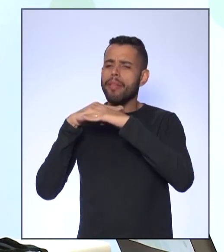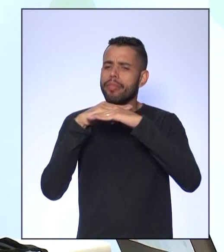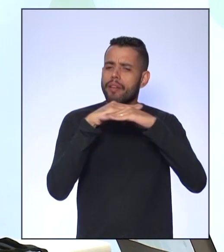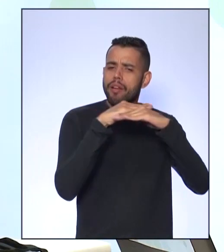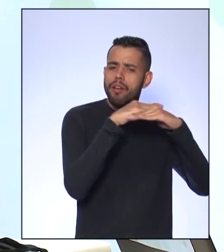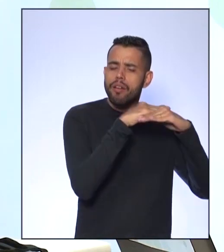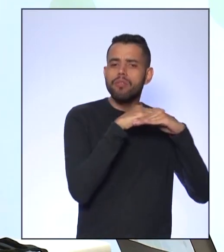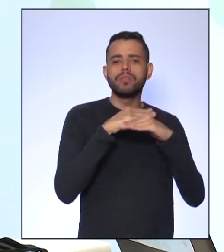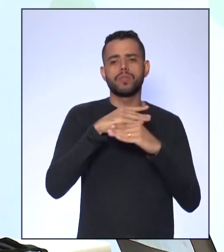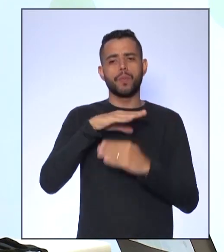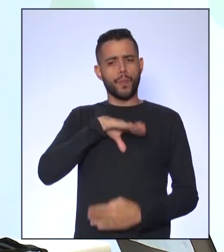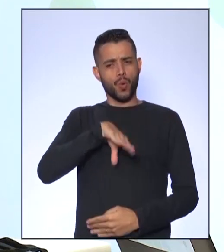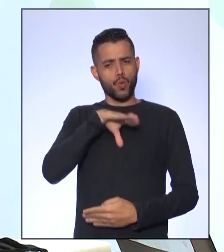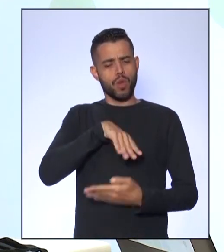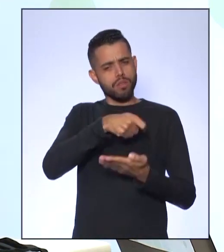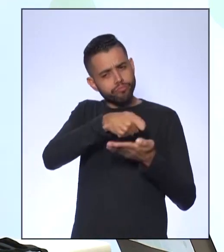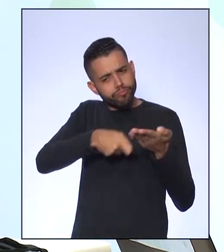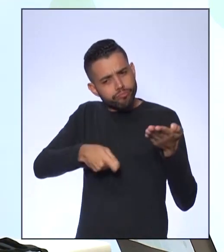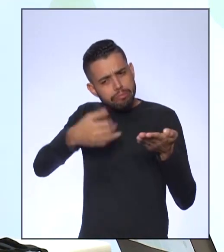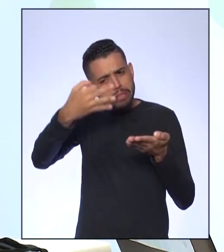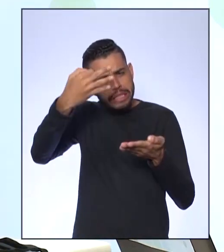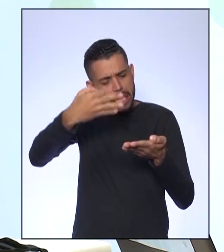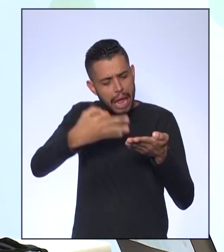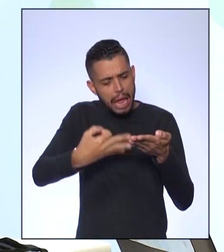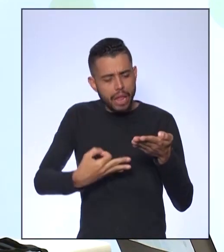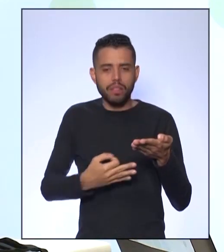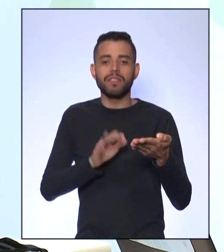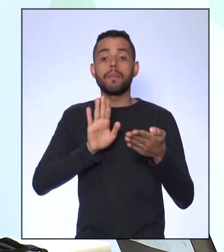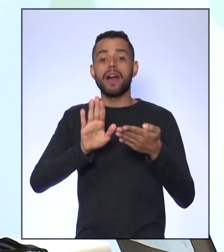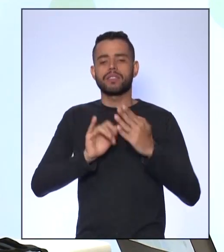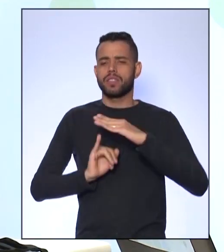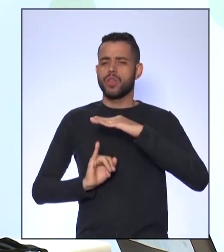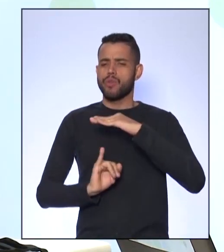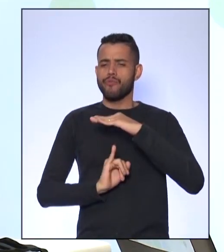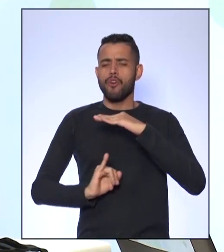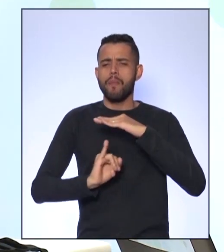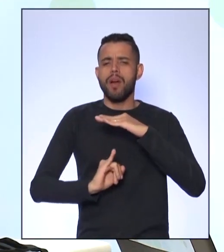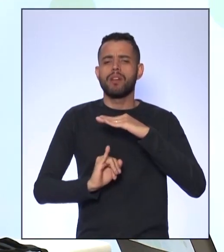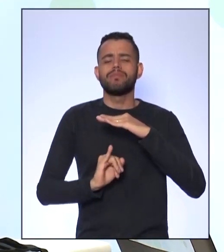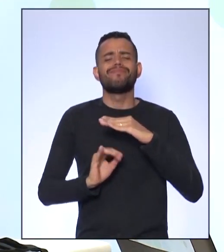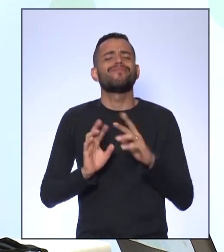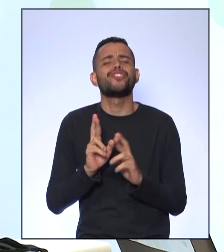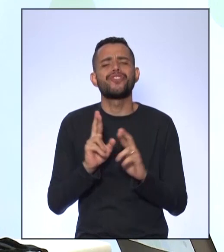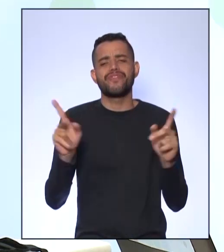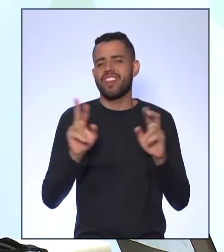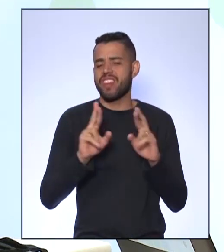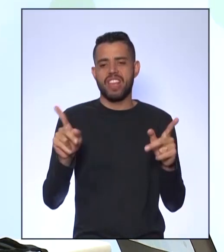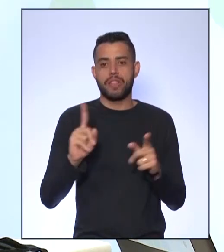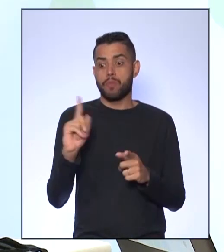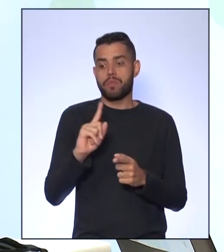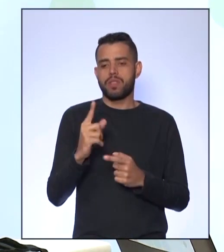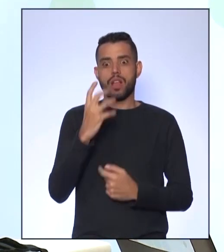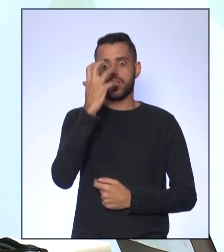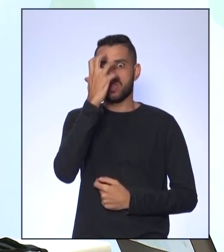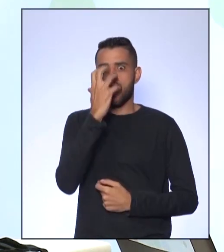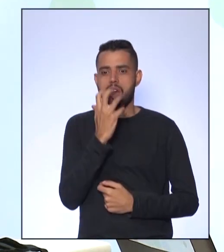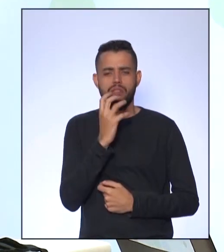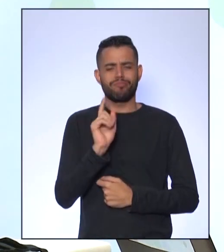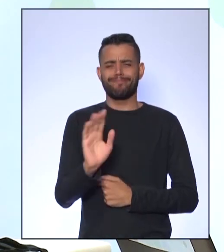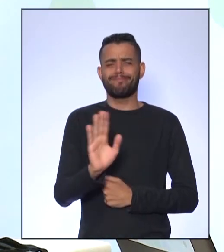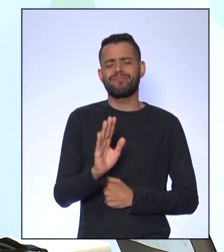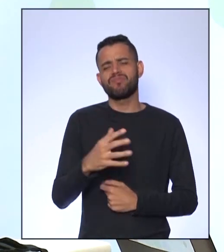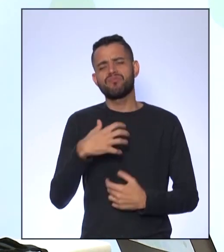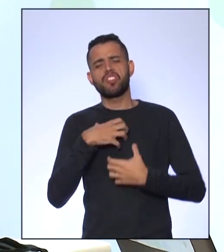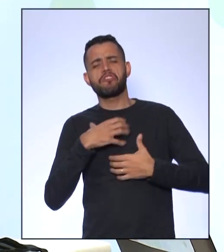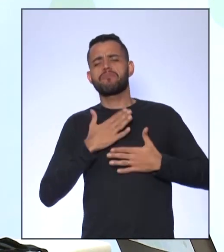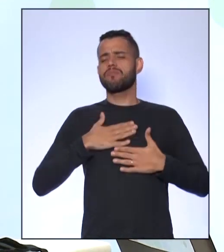portuguesa, né? E a linguagem informal, já nós nos comportamos de uma forma bem coloquial, de uma